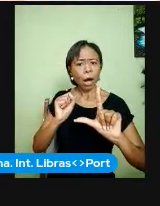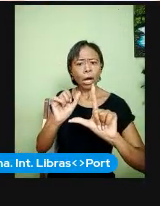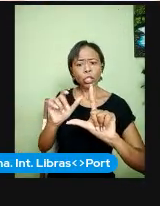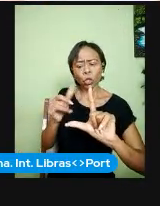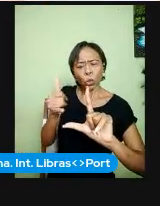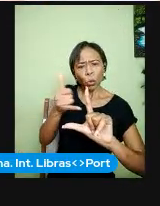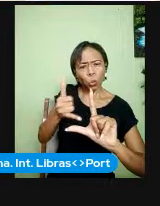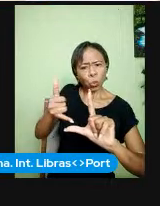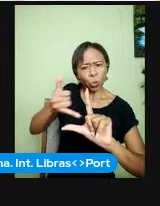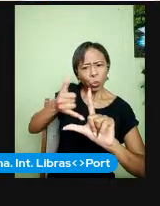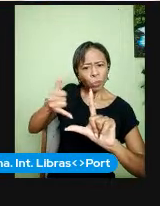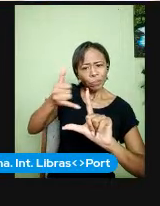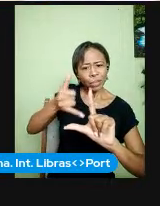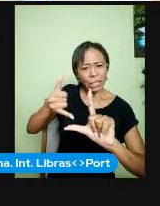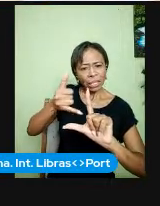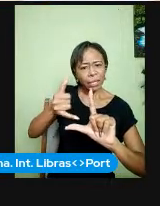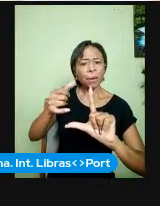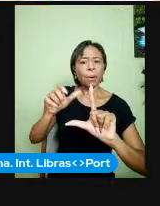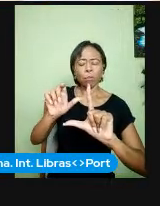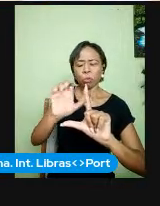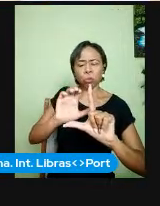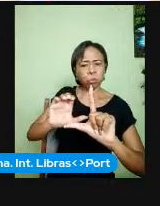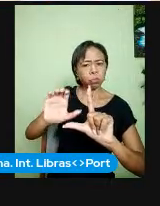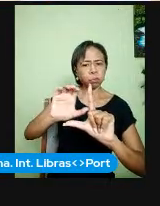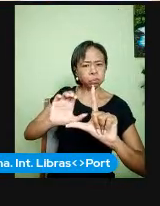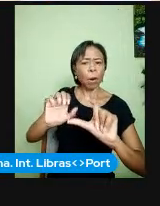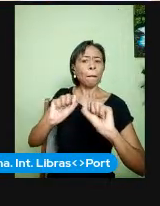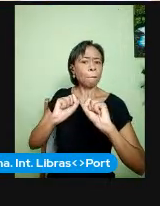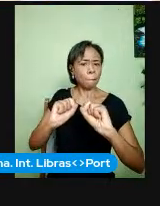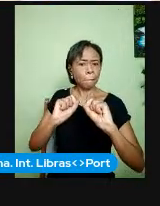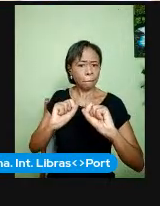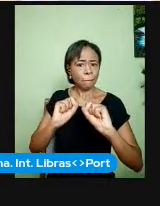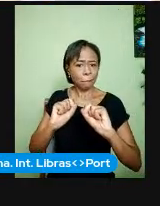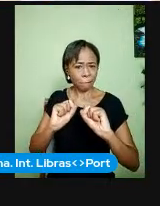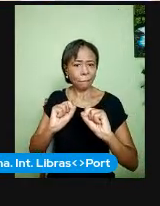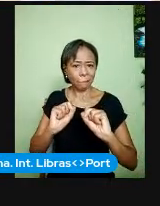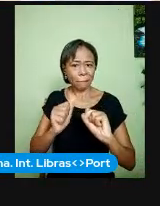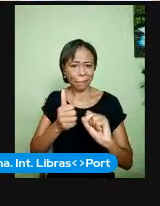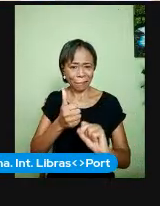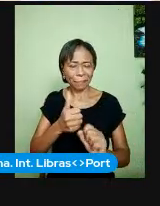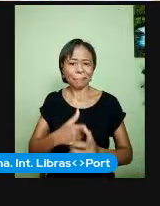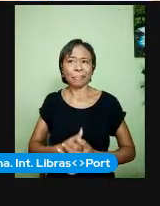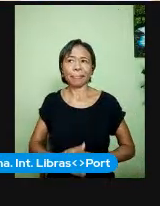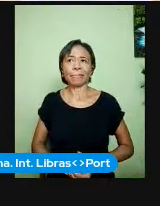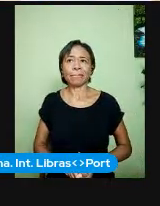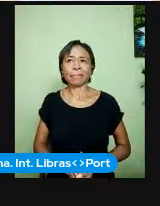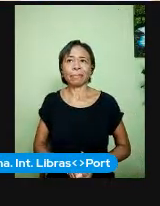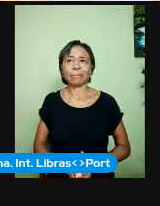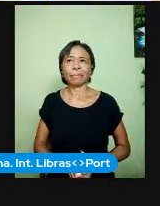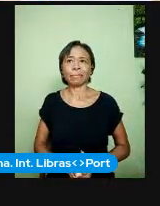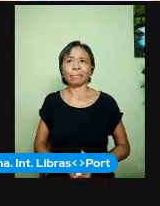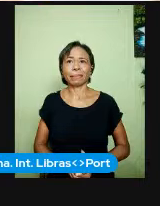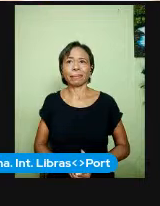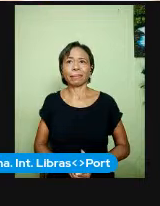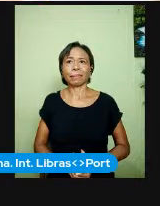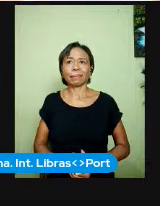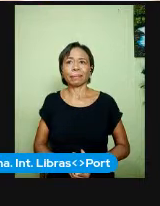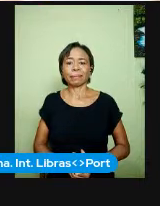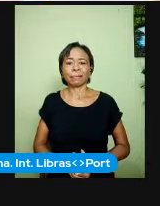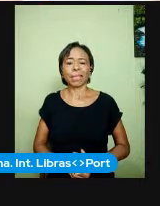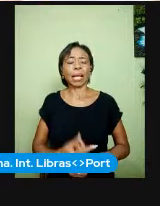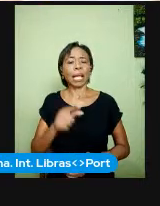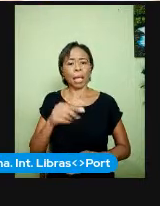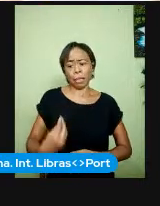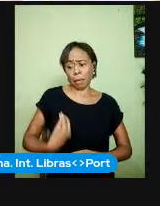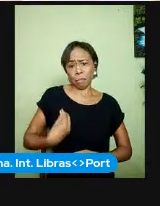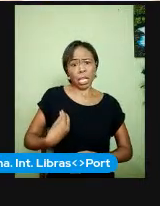acionar o QR Code com a câmera do celular, né, aciona e aí marca presença, fala, eu